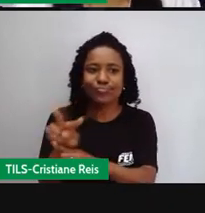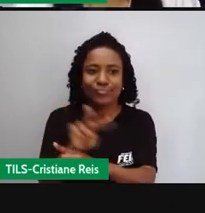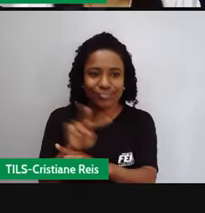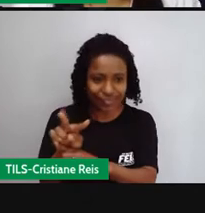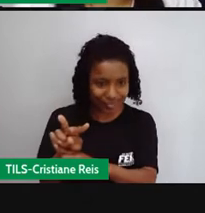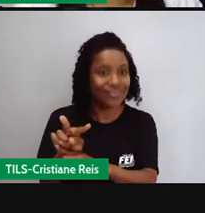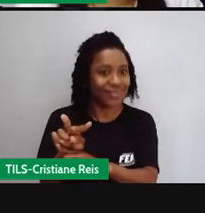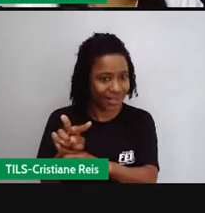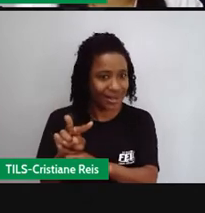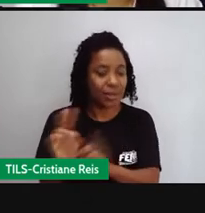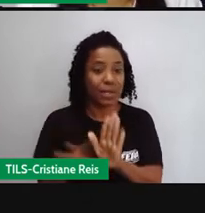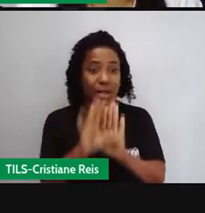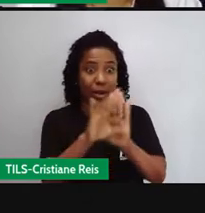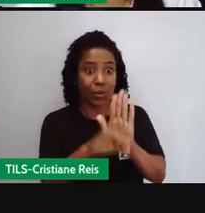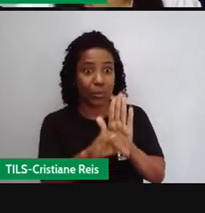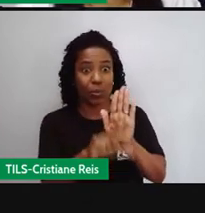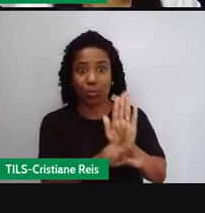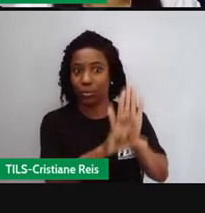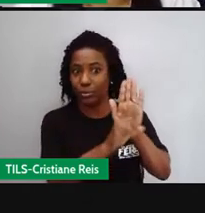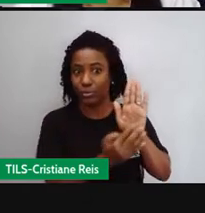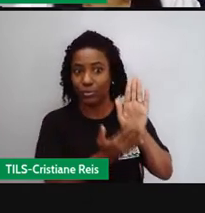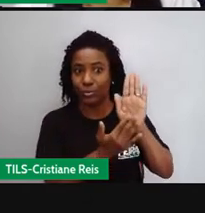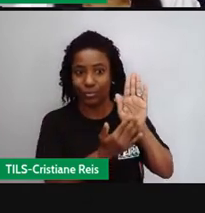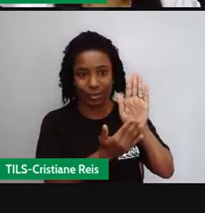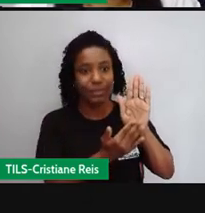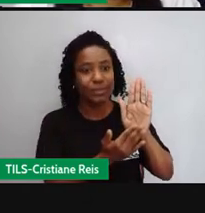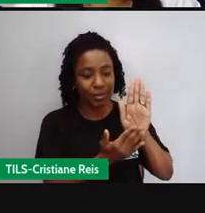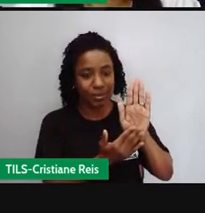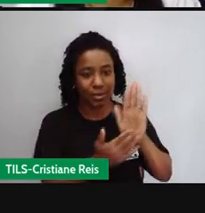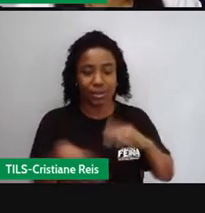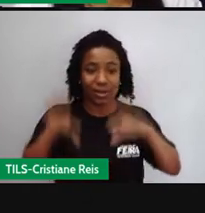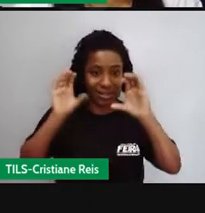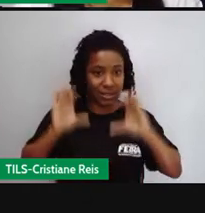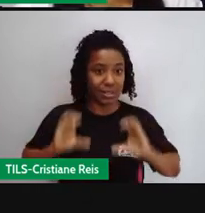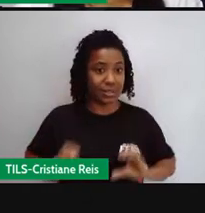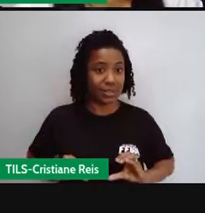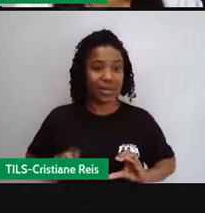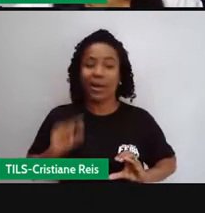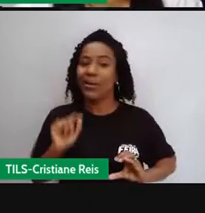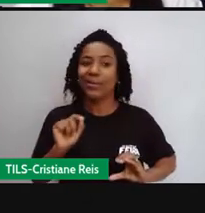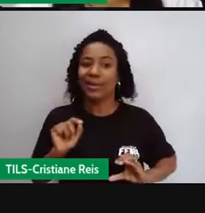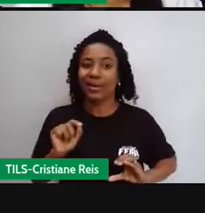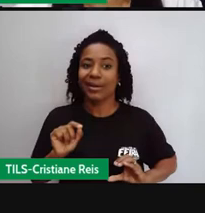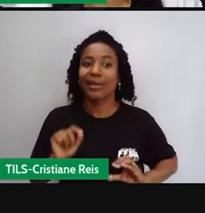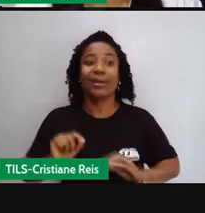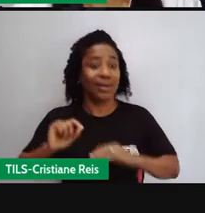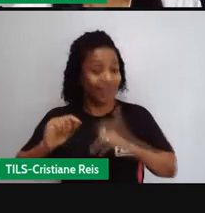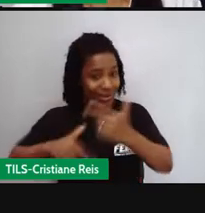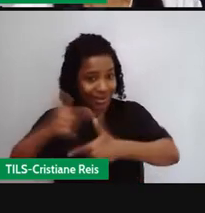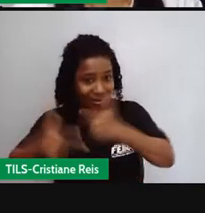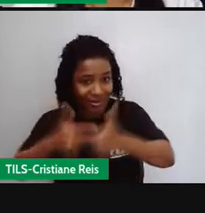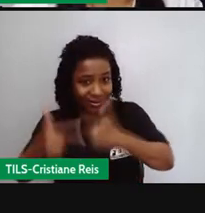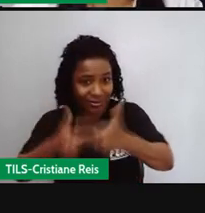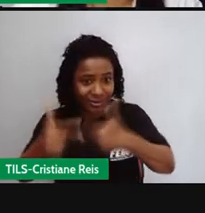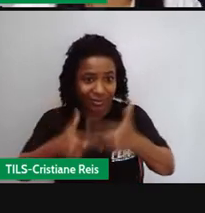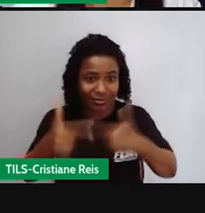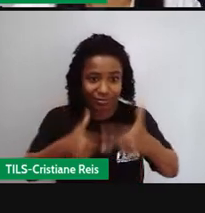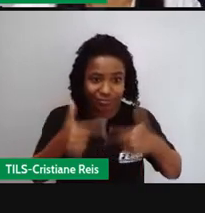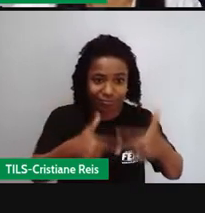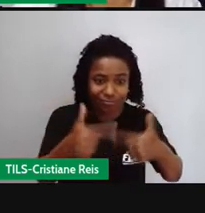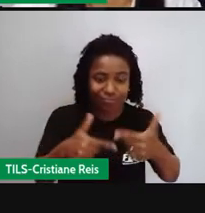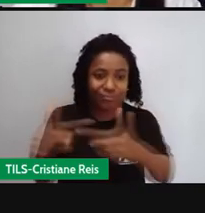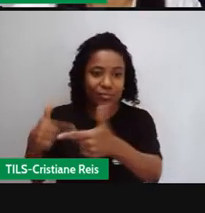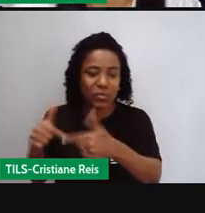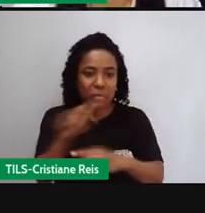está justamente ligada ao exercício aí dos deveres, né? E também aí de você ter direitos e